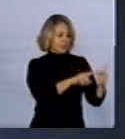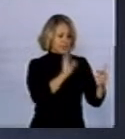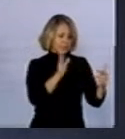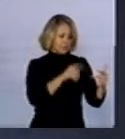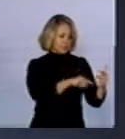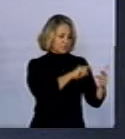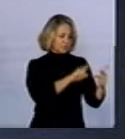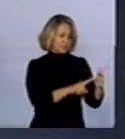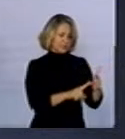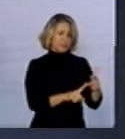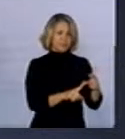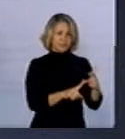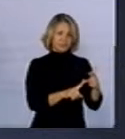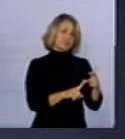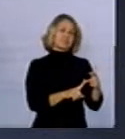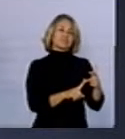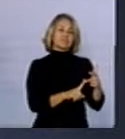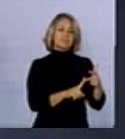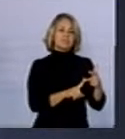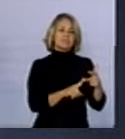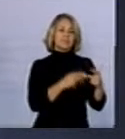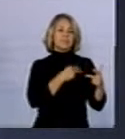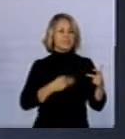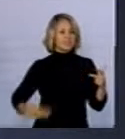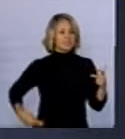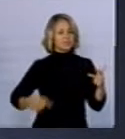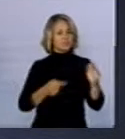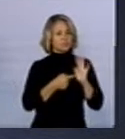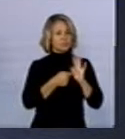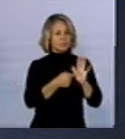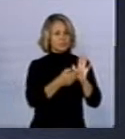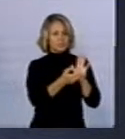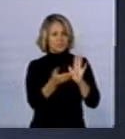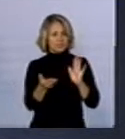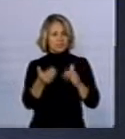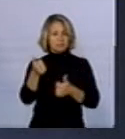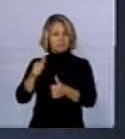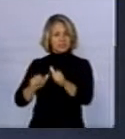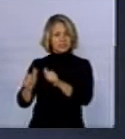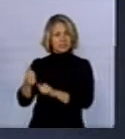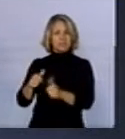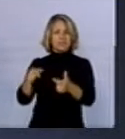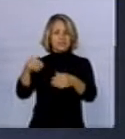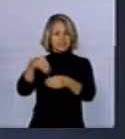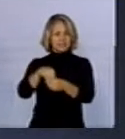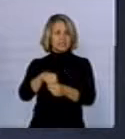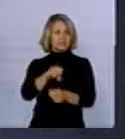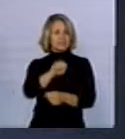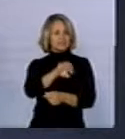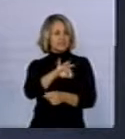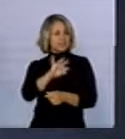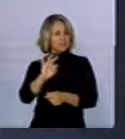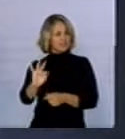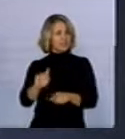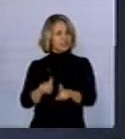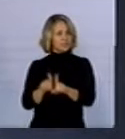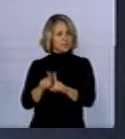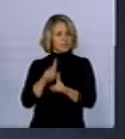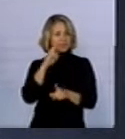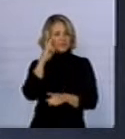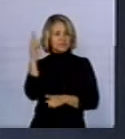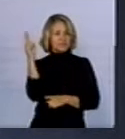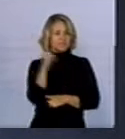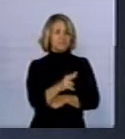ponto, ministro Fux, que nós gostaríamos de trazer aqui ao exame do Supremo Tribunal Federal, já na perspectiva, ainda na perspectiva desse